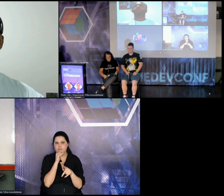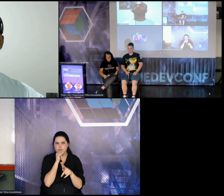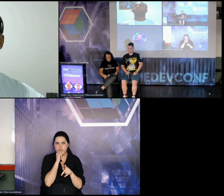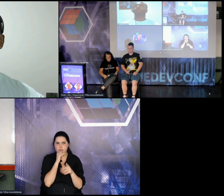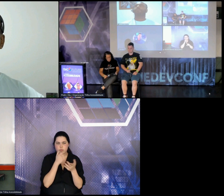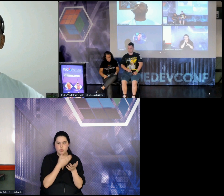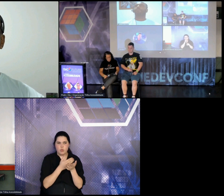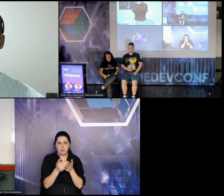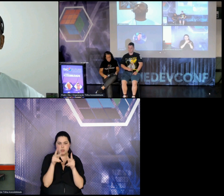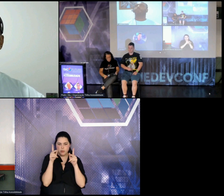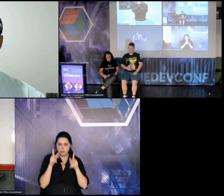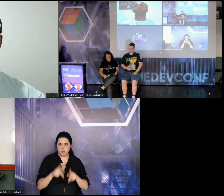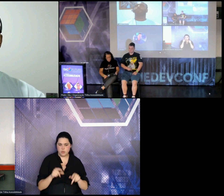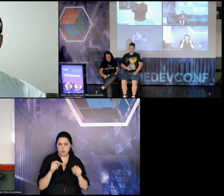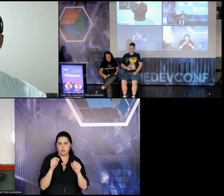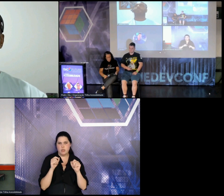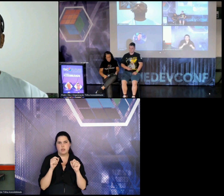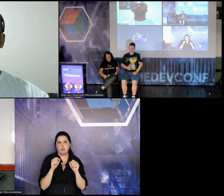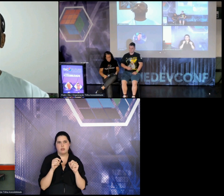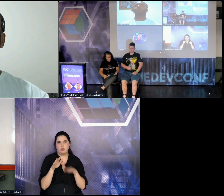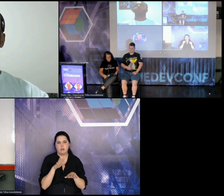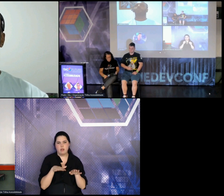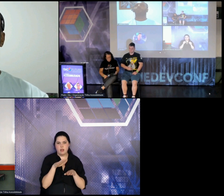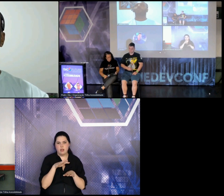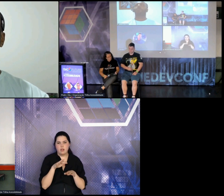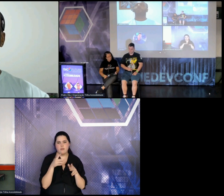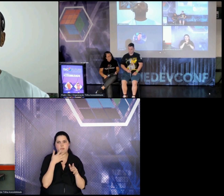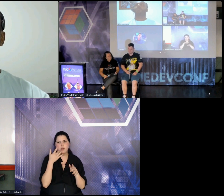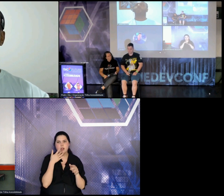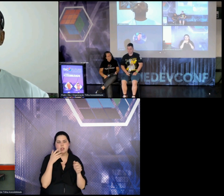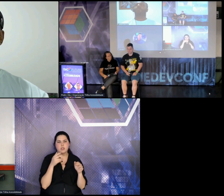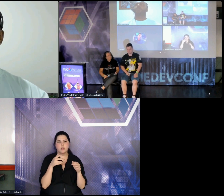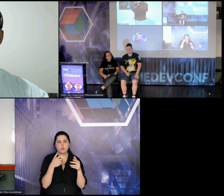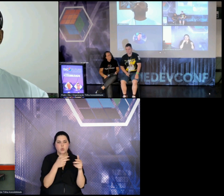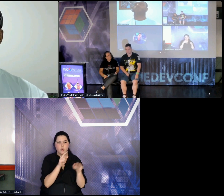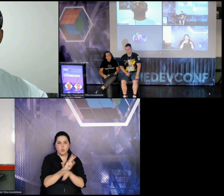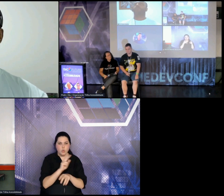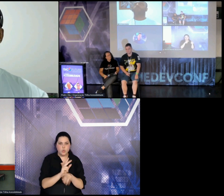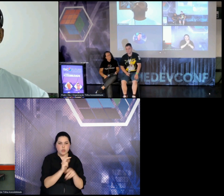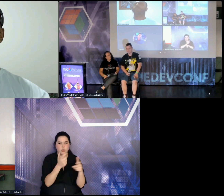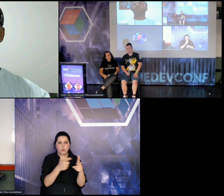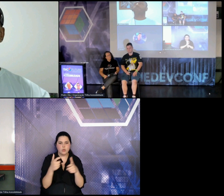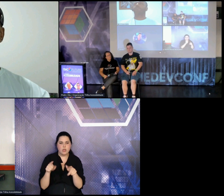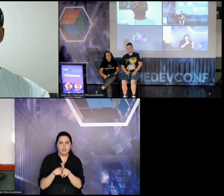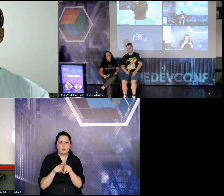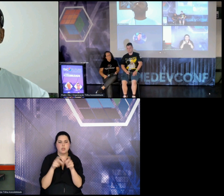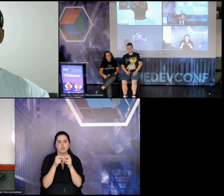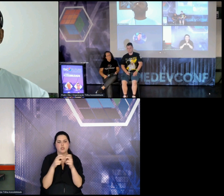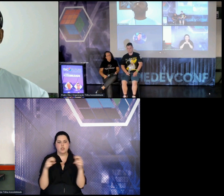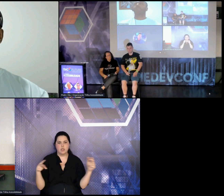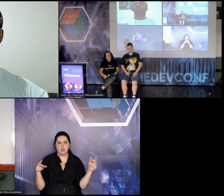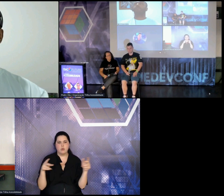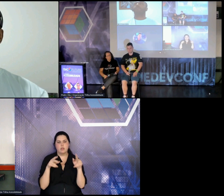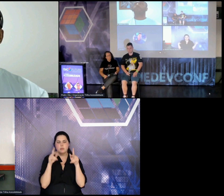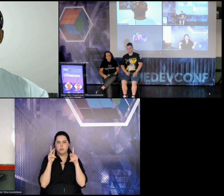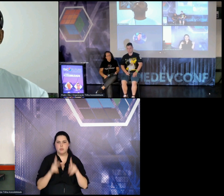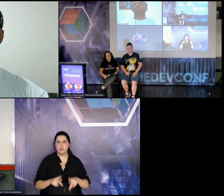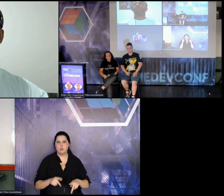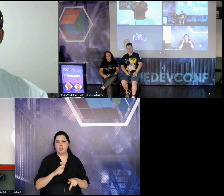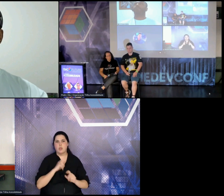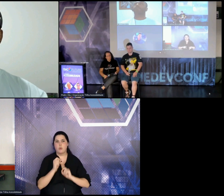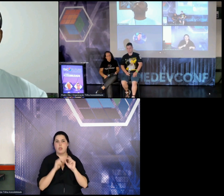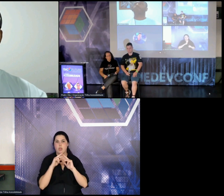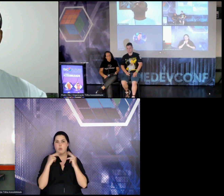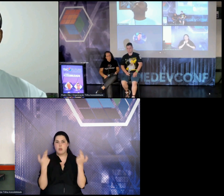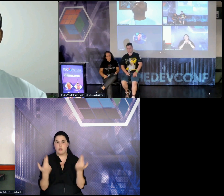da pessoa de facilities que está cuidando do espaço físico ou digital, onde as pessoas vão estar tendo as